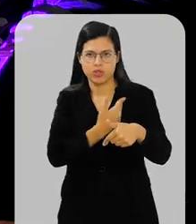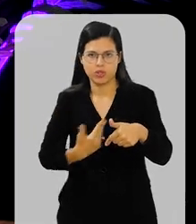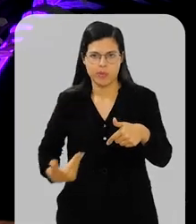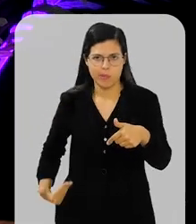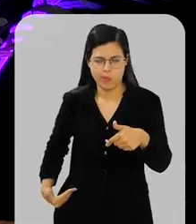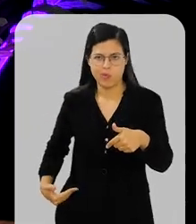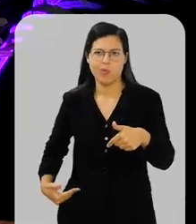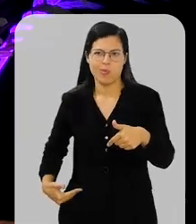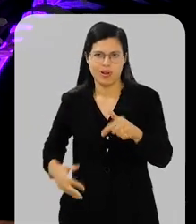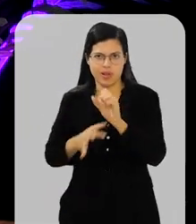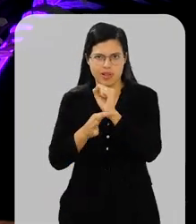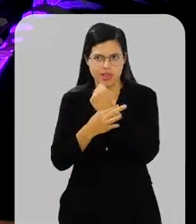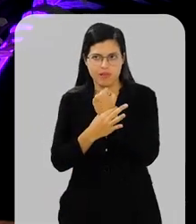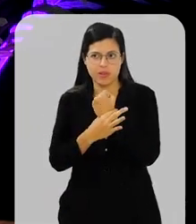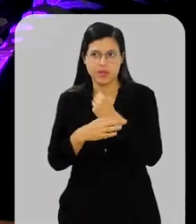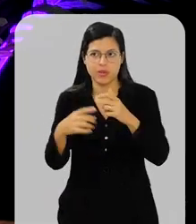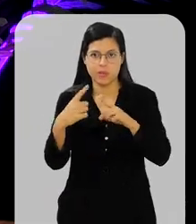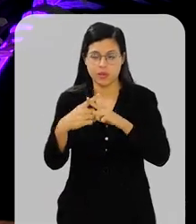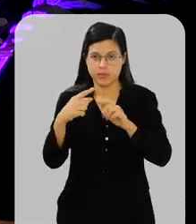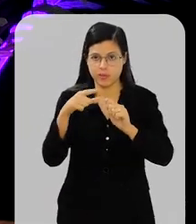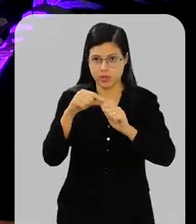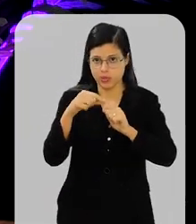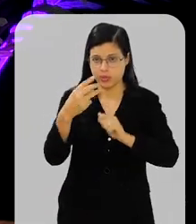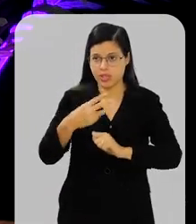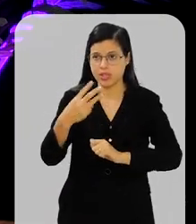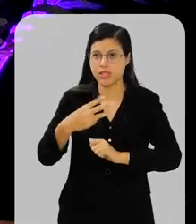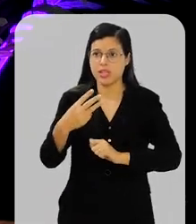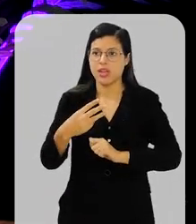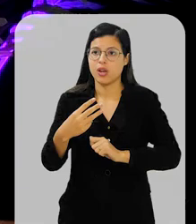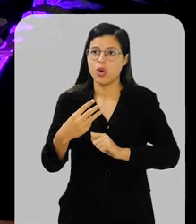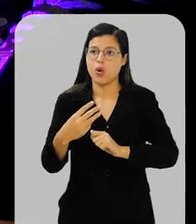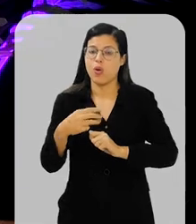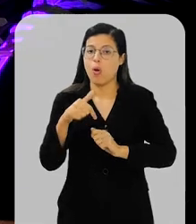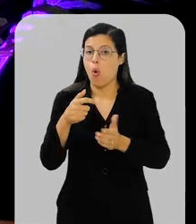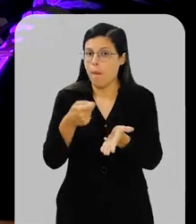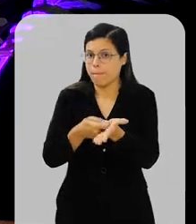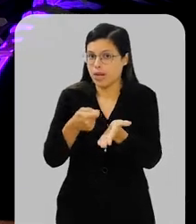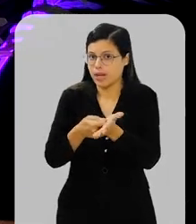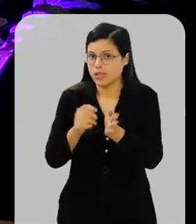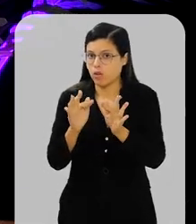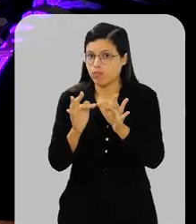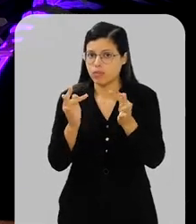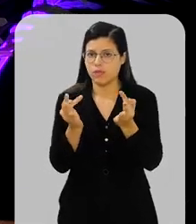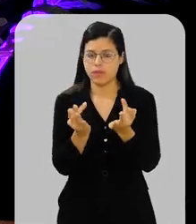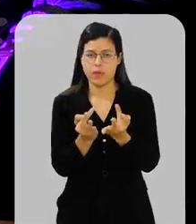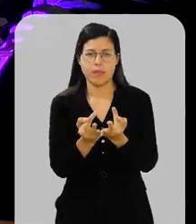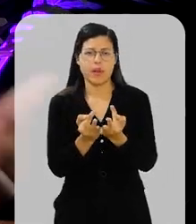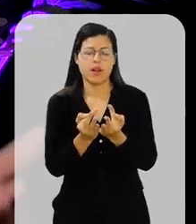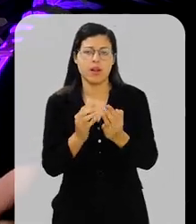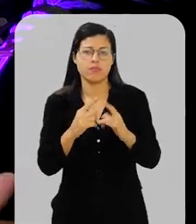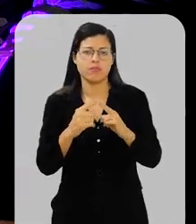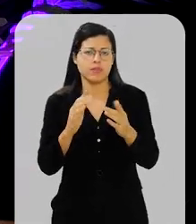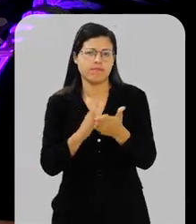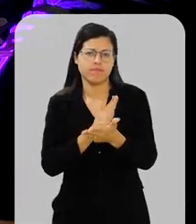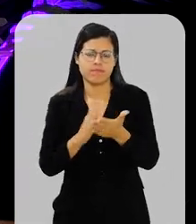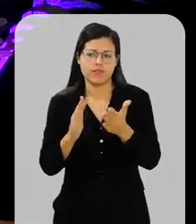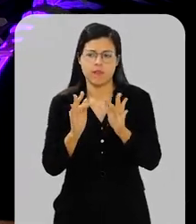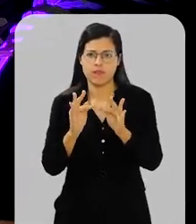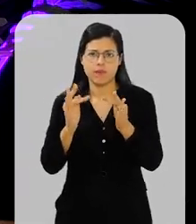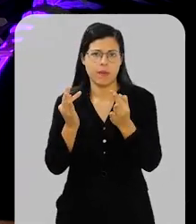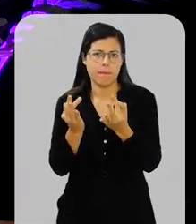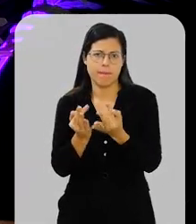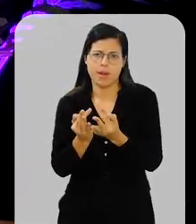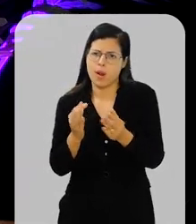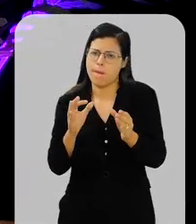da pessoa idosa, porque nesse artigo, o 3º, ele coloca em primeira instância a obrigação da família, mas muitas das vezes a família